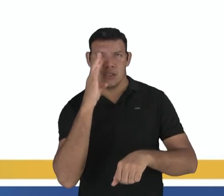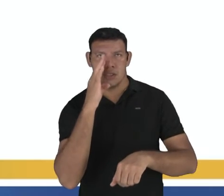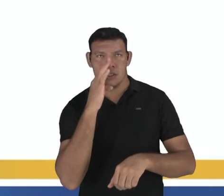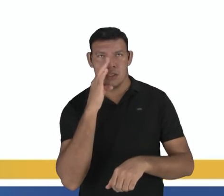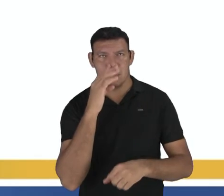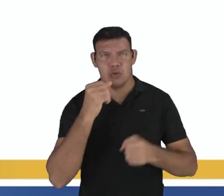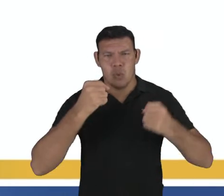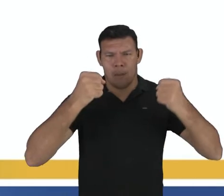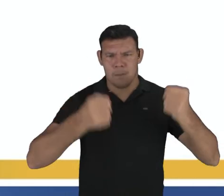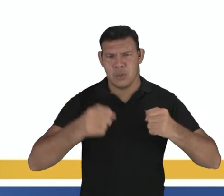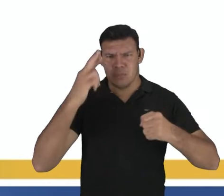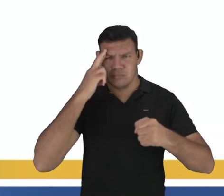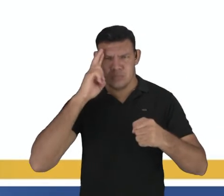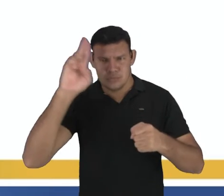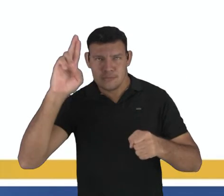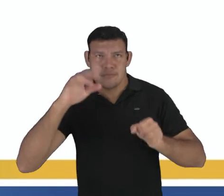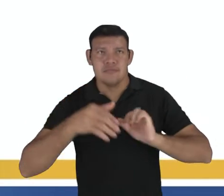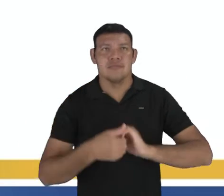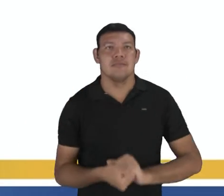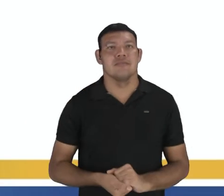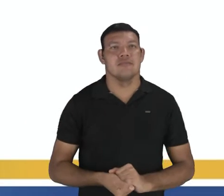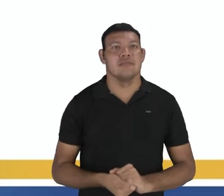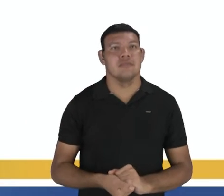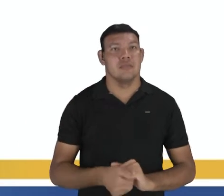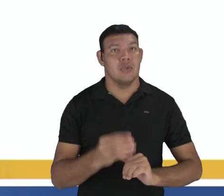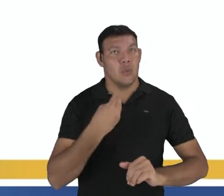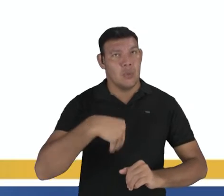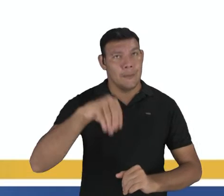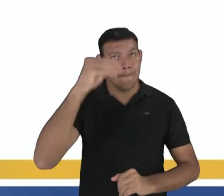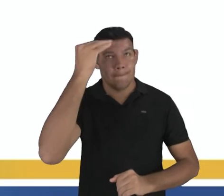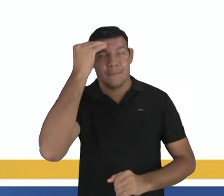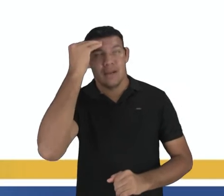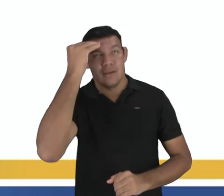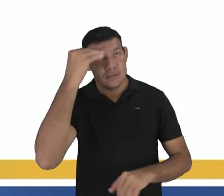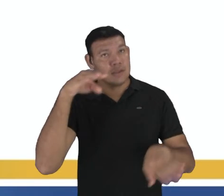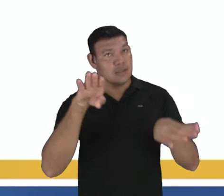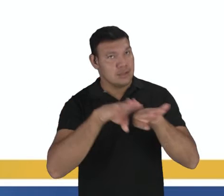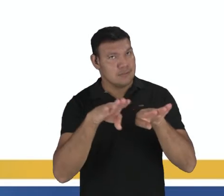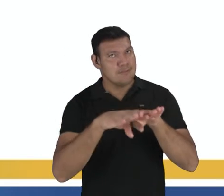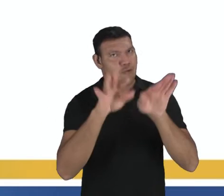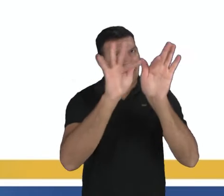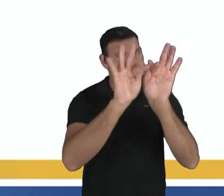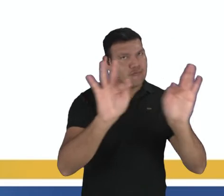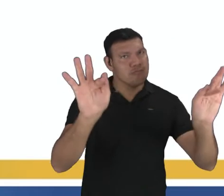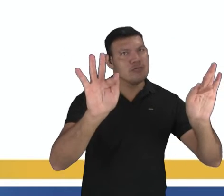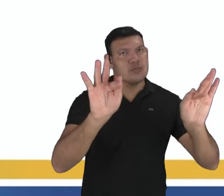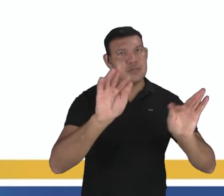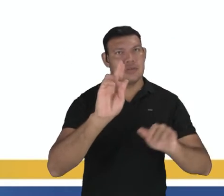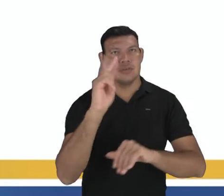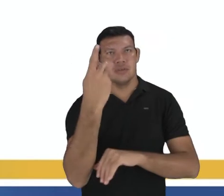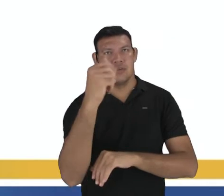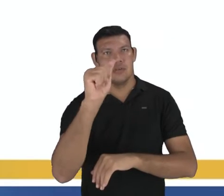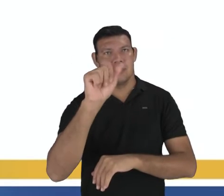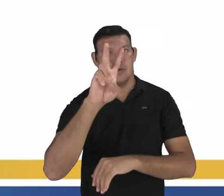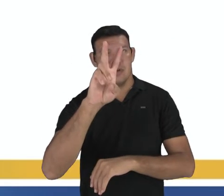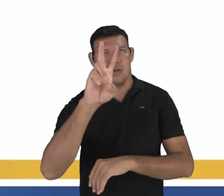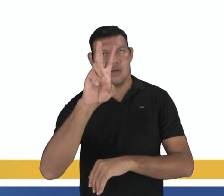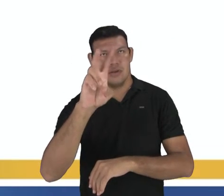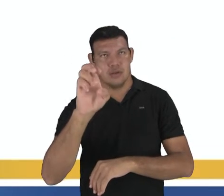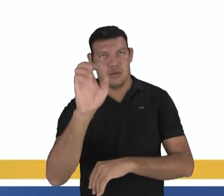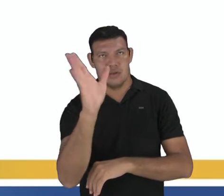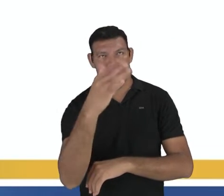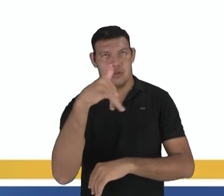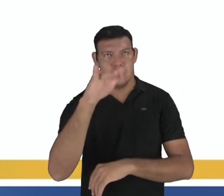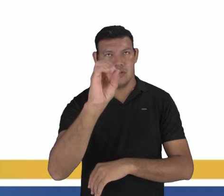no que eu coloquei de negrito, have you ever? Memorizem aí esta expressão, have you ever, que é usada